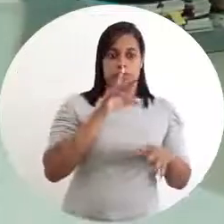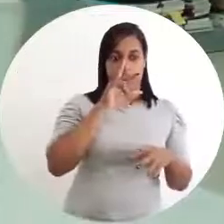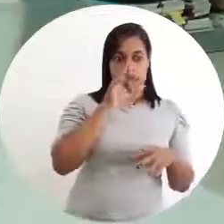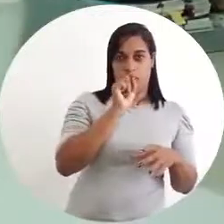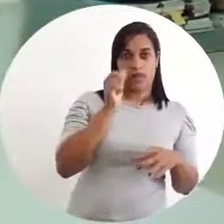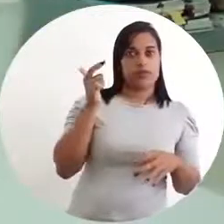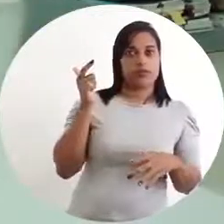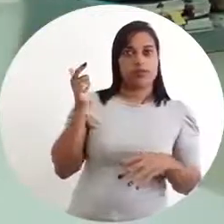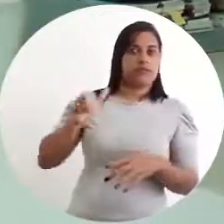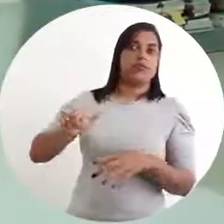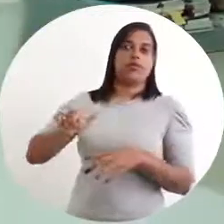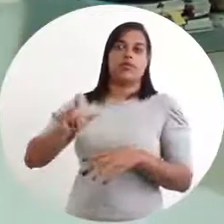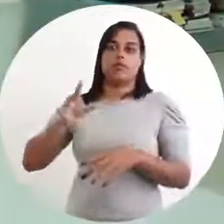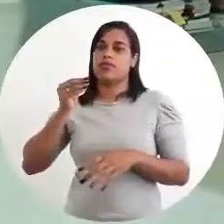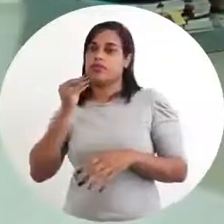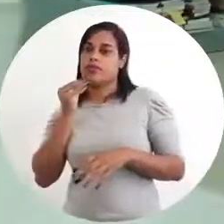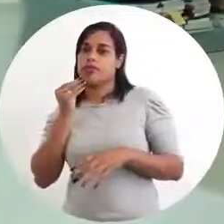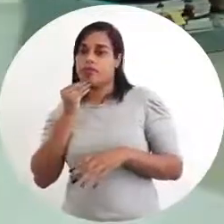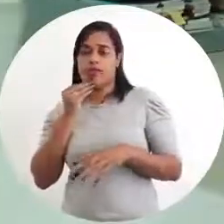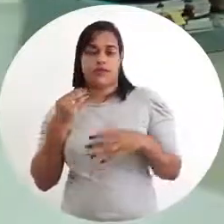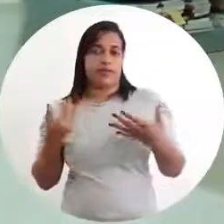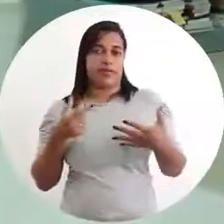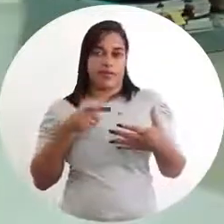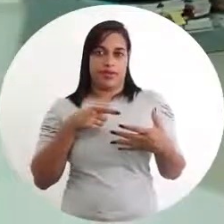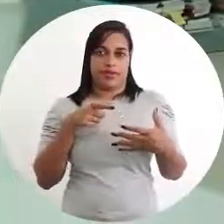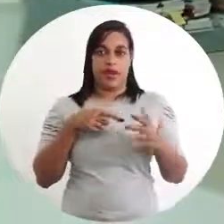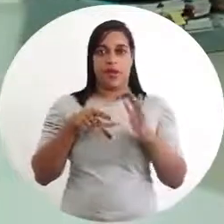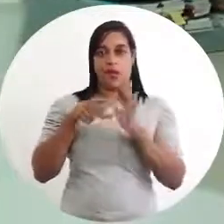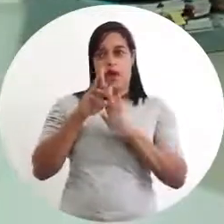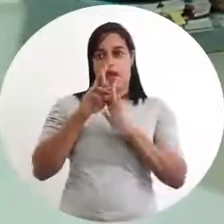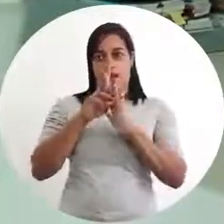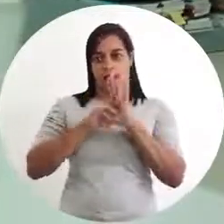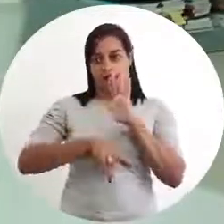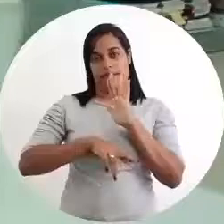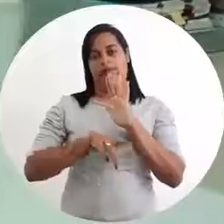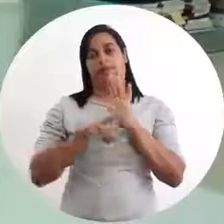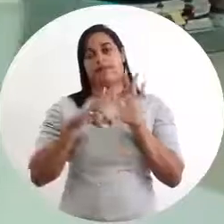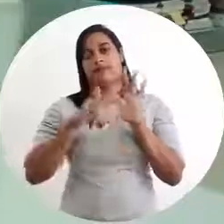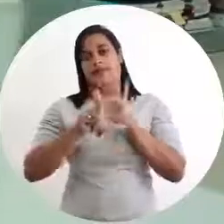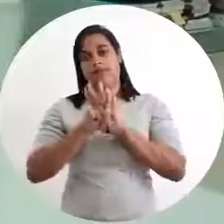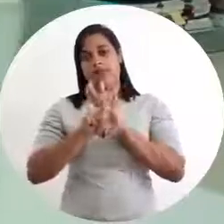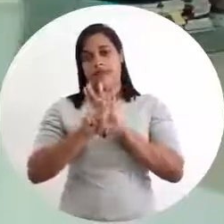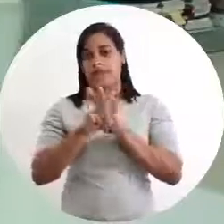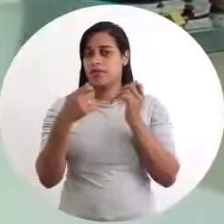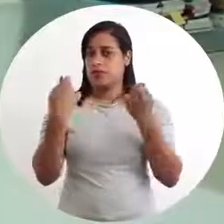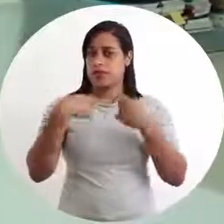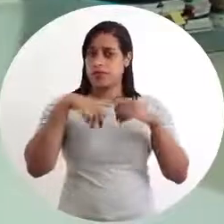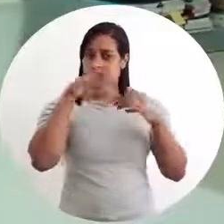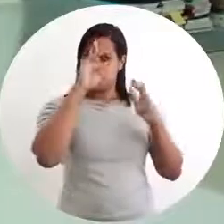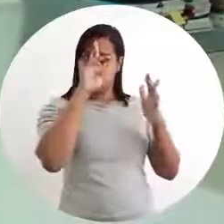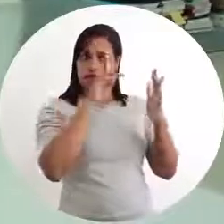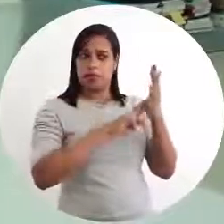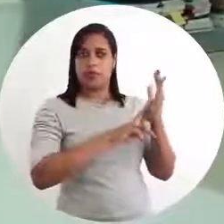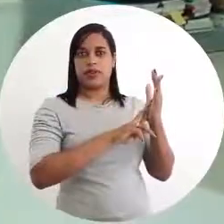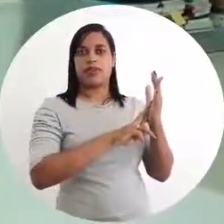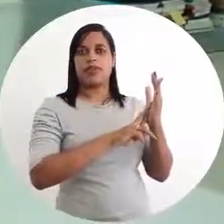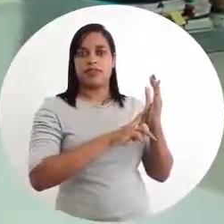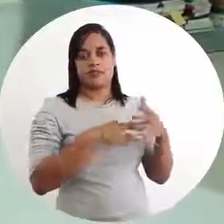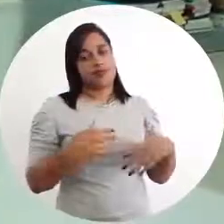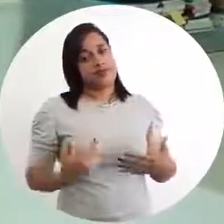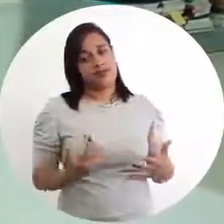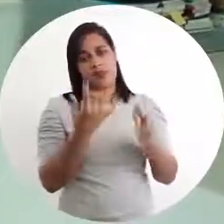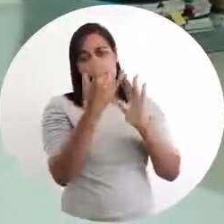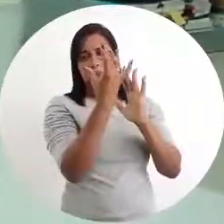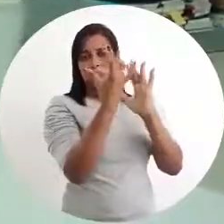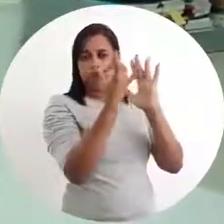fraco. Então, vende-se o mais forte. A gente tem uma norma, né? Leis que devem ser respeitadas. E,